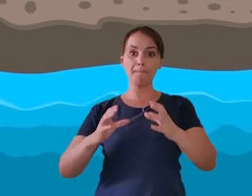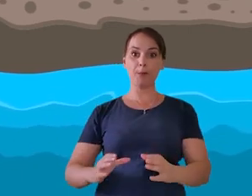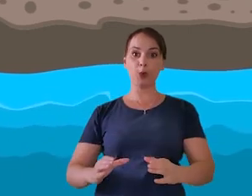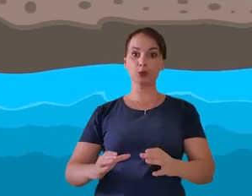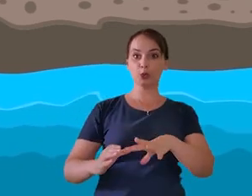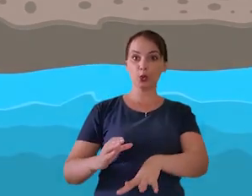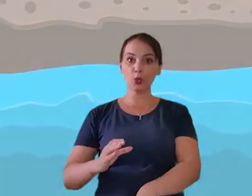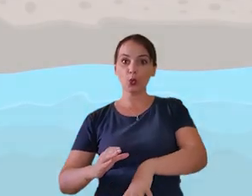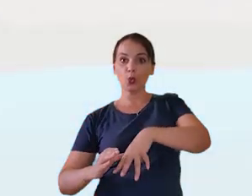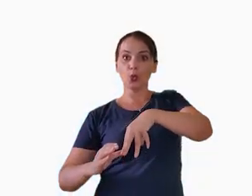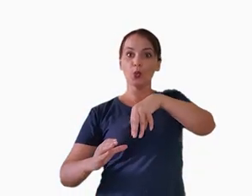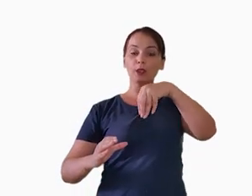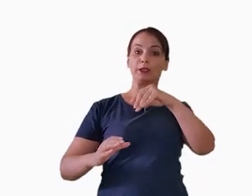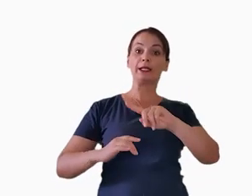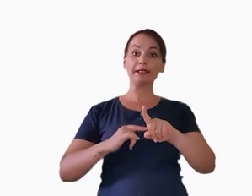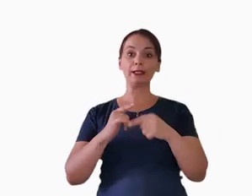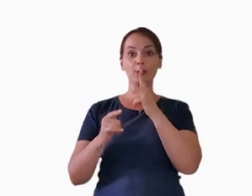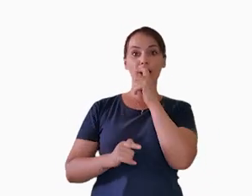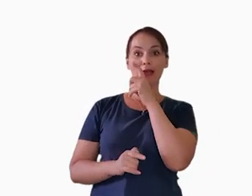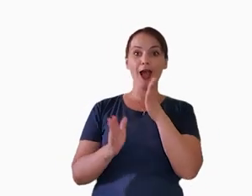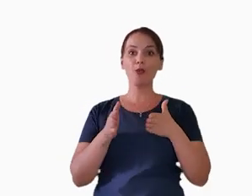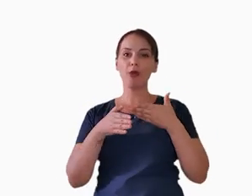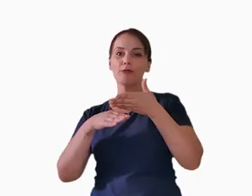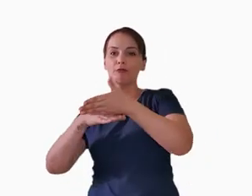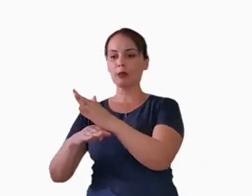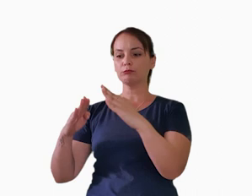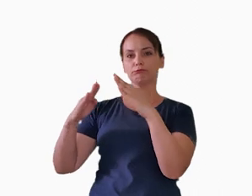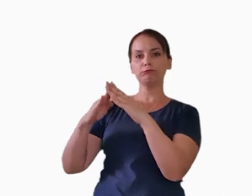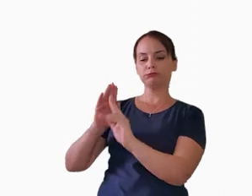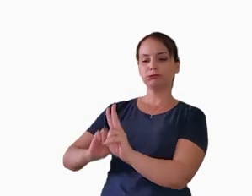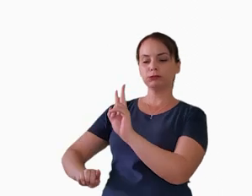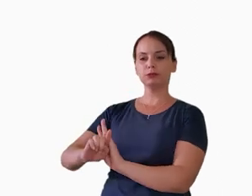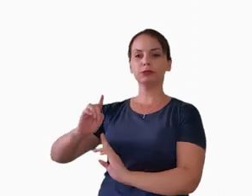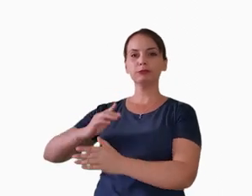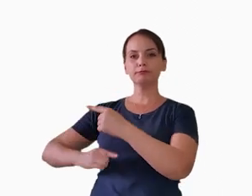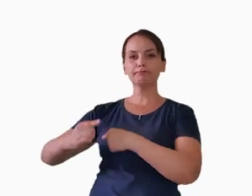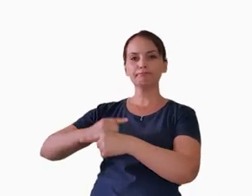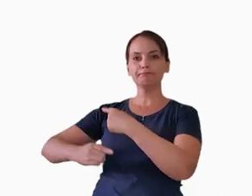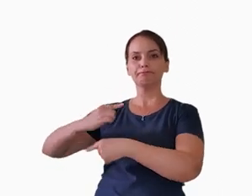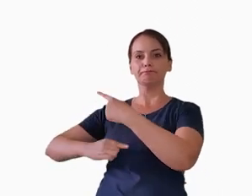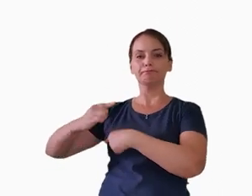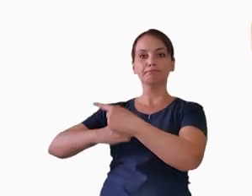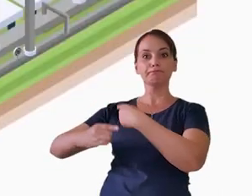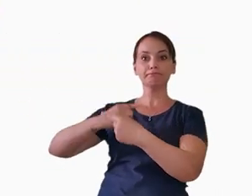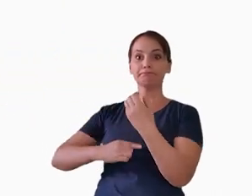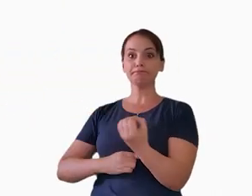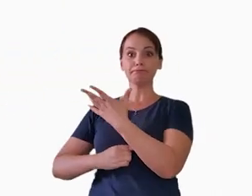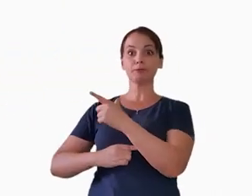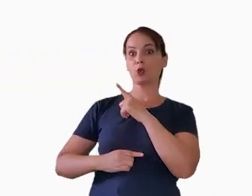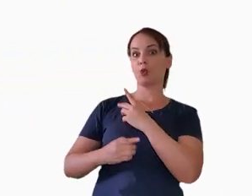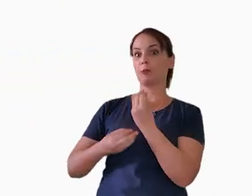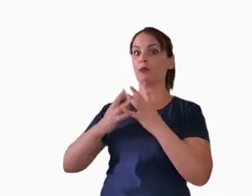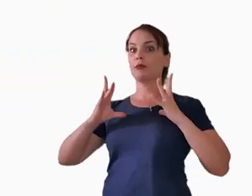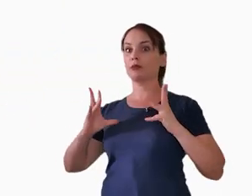poços artesianos. Em seguida, a água vai para as estações de tratamento, onde passa por modernos processos